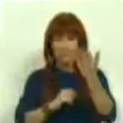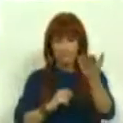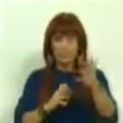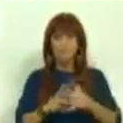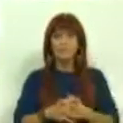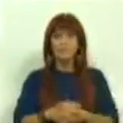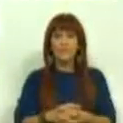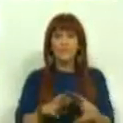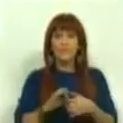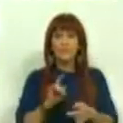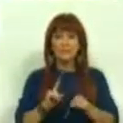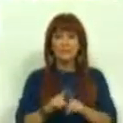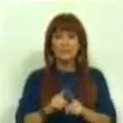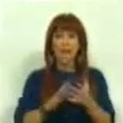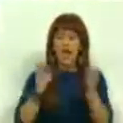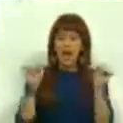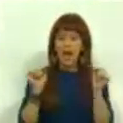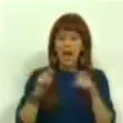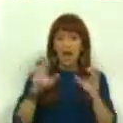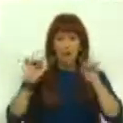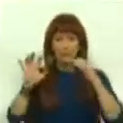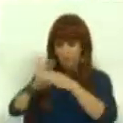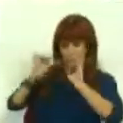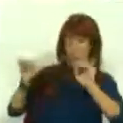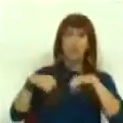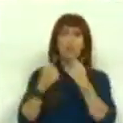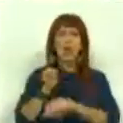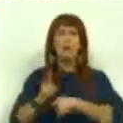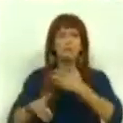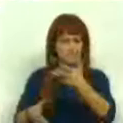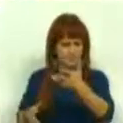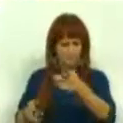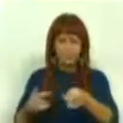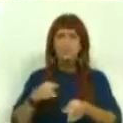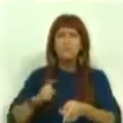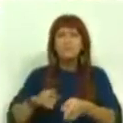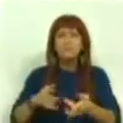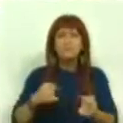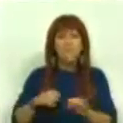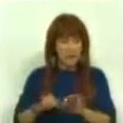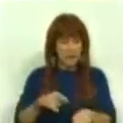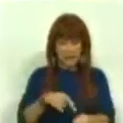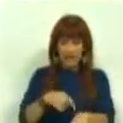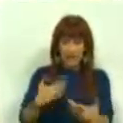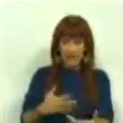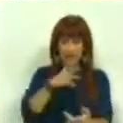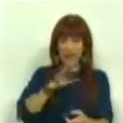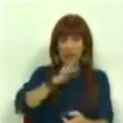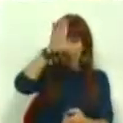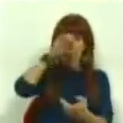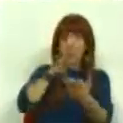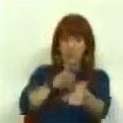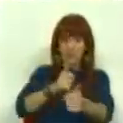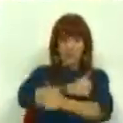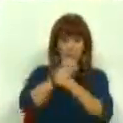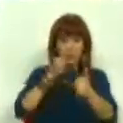Primeiro-Ministro, relativamente ao acordo de concertação social, que é, como foi aqui dito por Vossa Excelência e muito